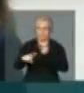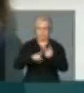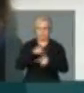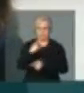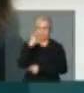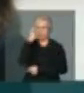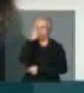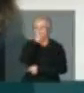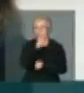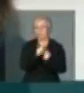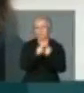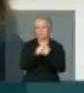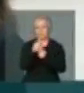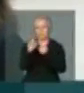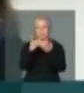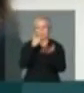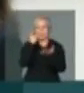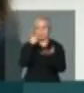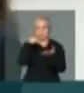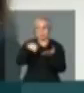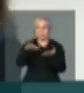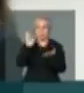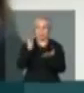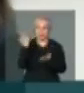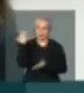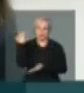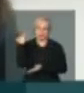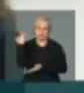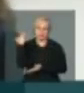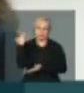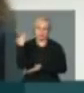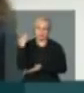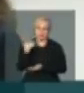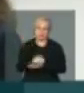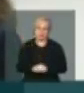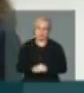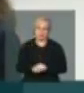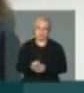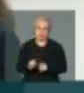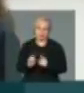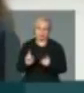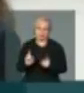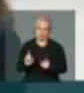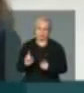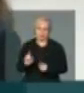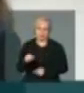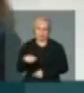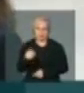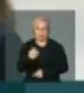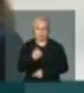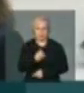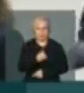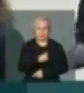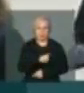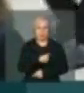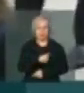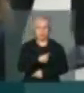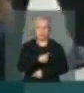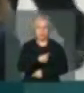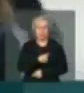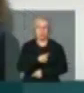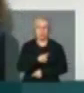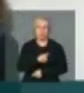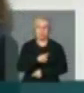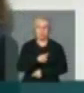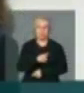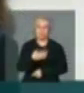brilhante como parlamentar. Nós só não lamentamos que não esteja aqui conosco, porque precisamos de Vossa Excelência no